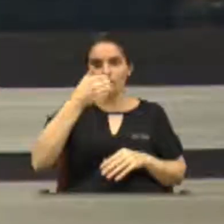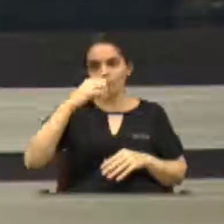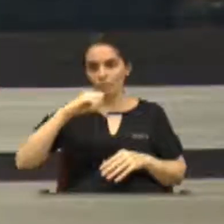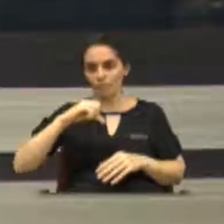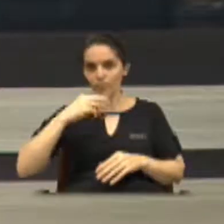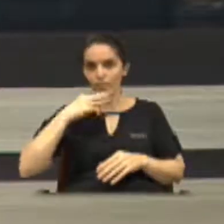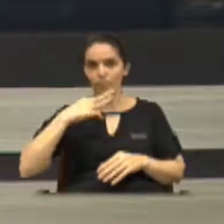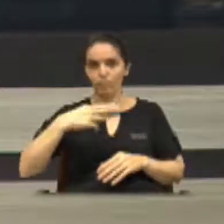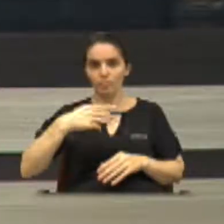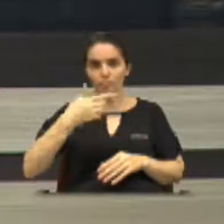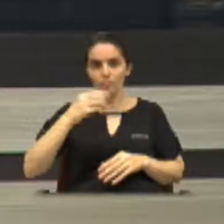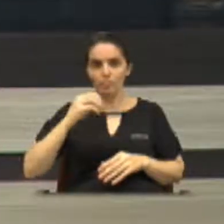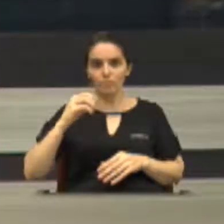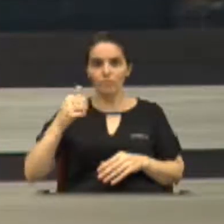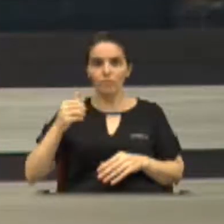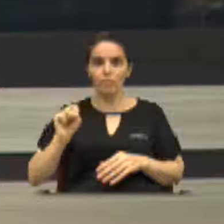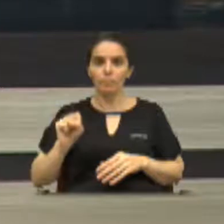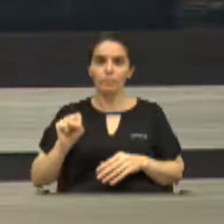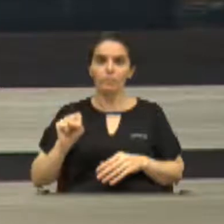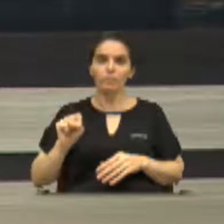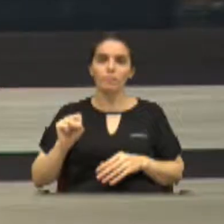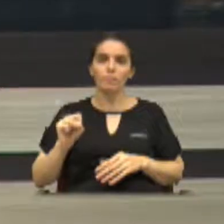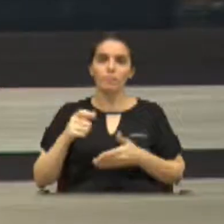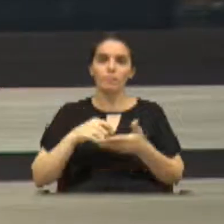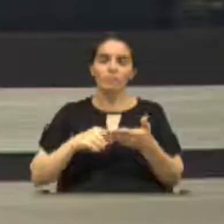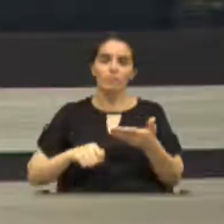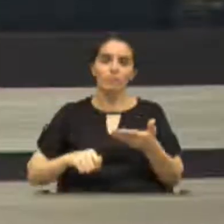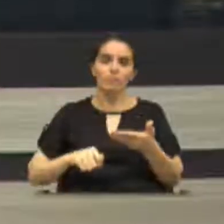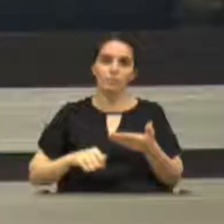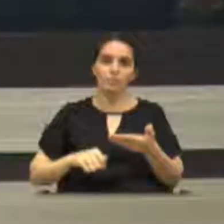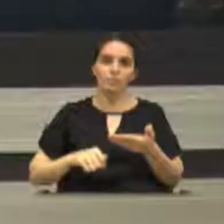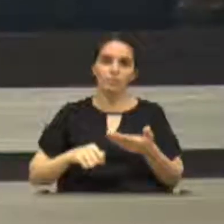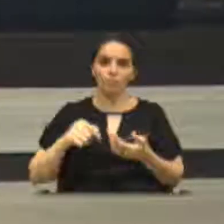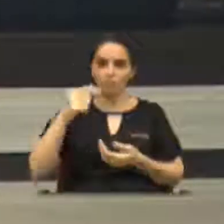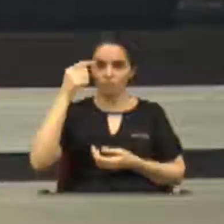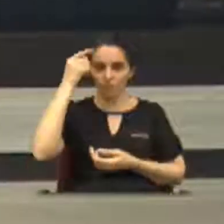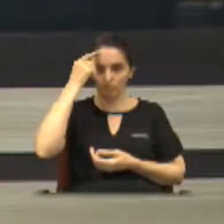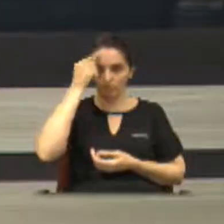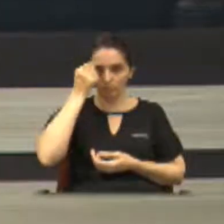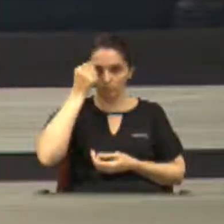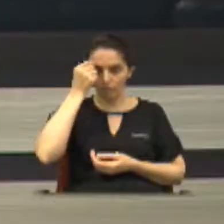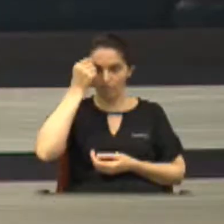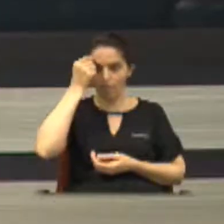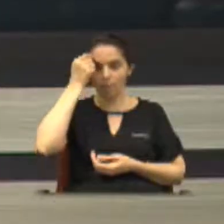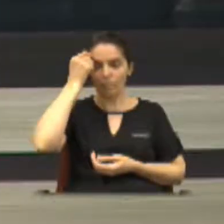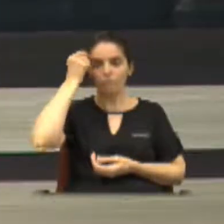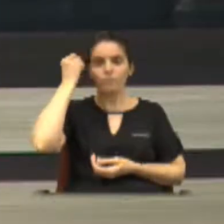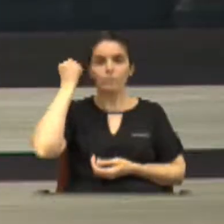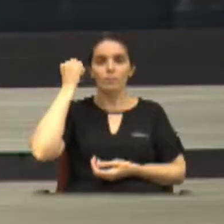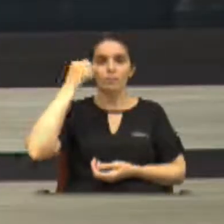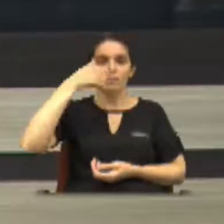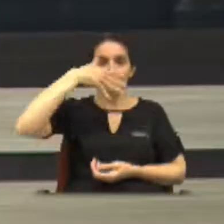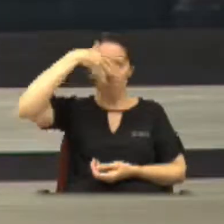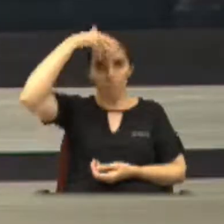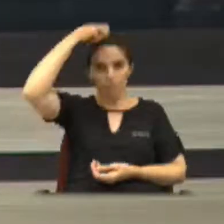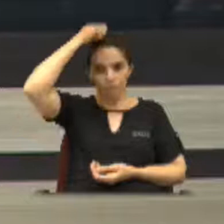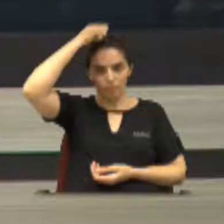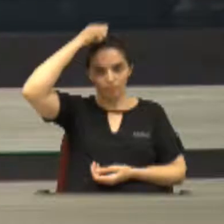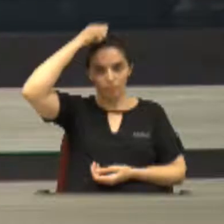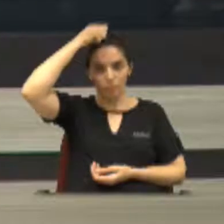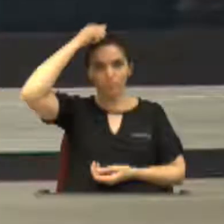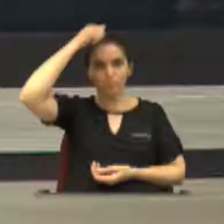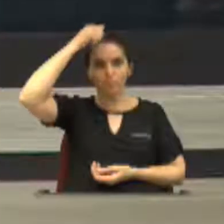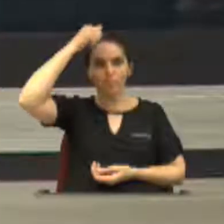19 de março de 2018, segue assinado pelo vereador Anderson Pereira, vereador Antônio Franco de